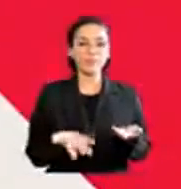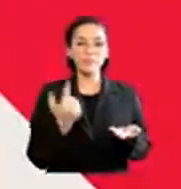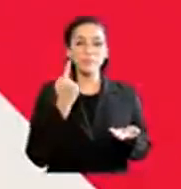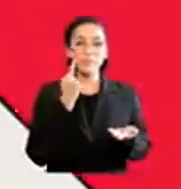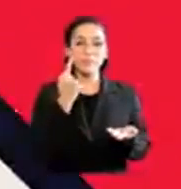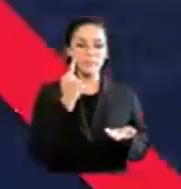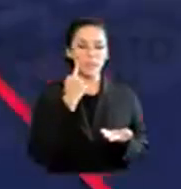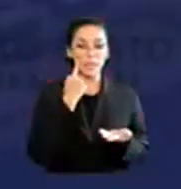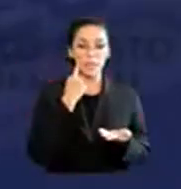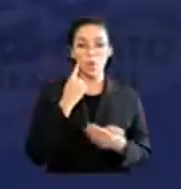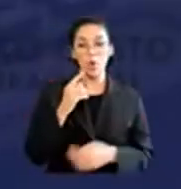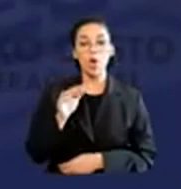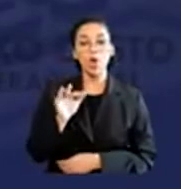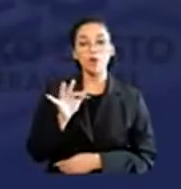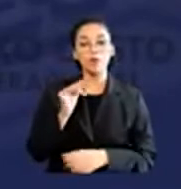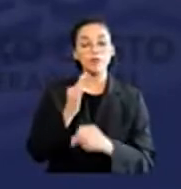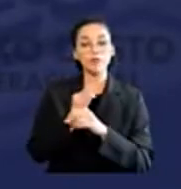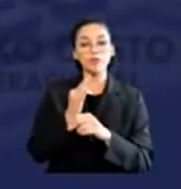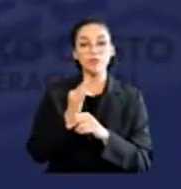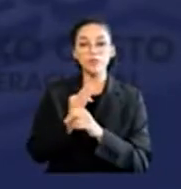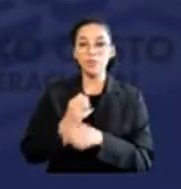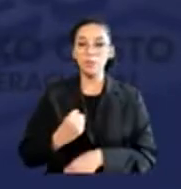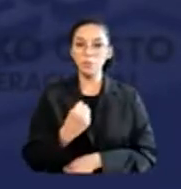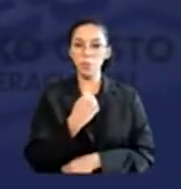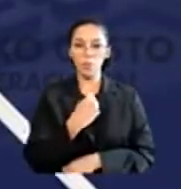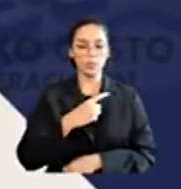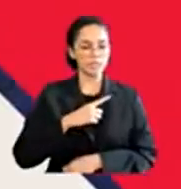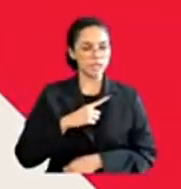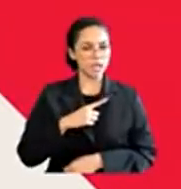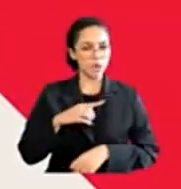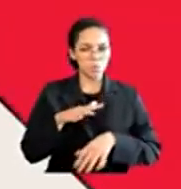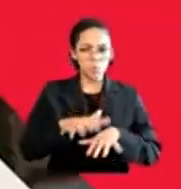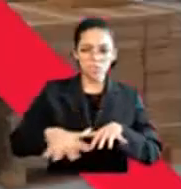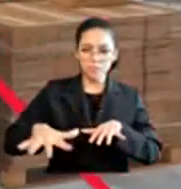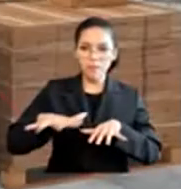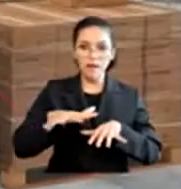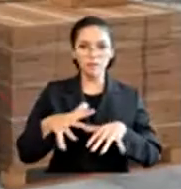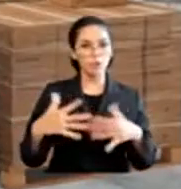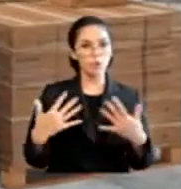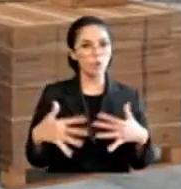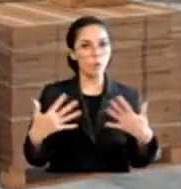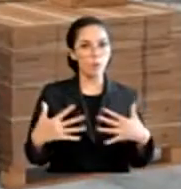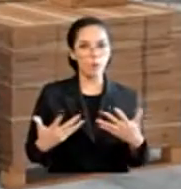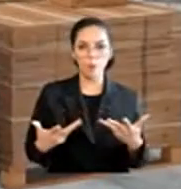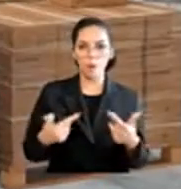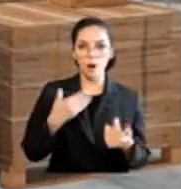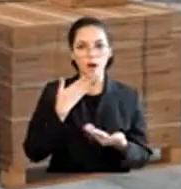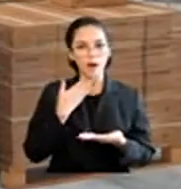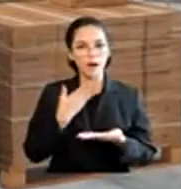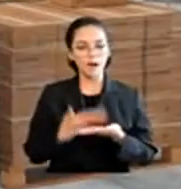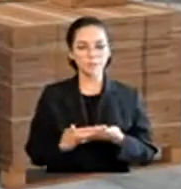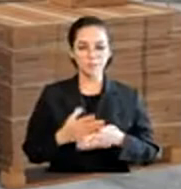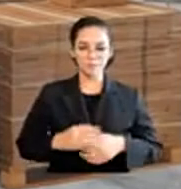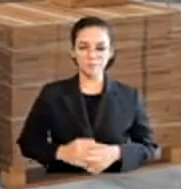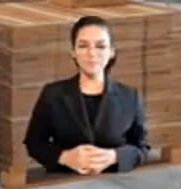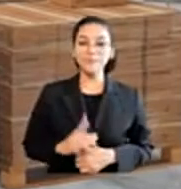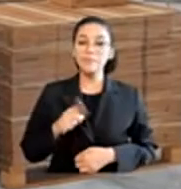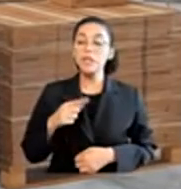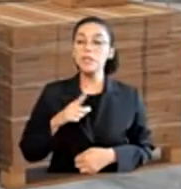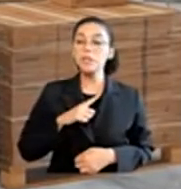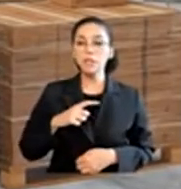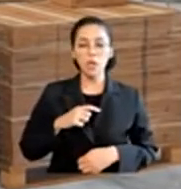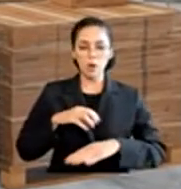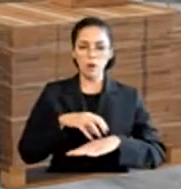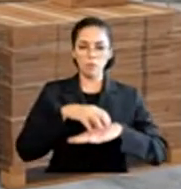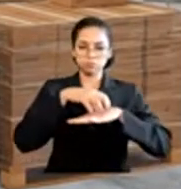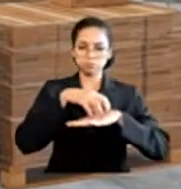Fiat Scudo possui um espaço de carga surpreendente. Como vocês já viram, o Scudo tem uma capacidade volumétrica de